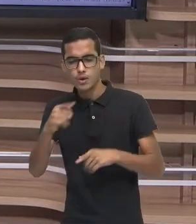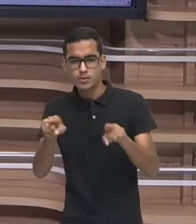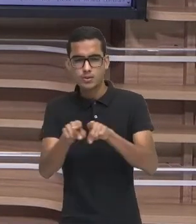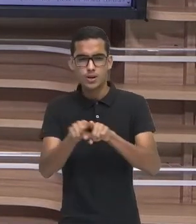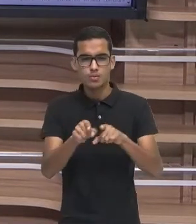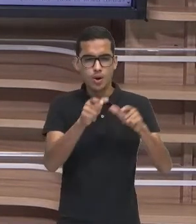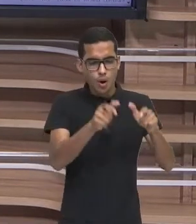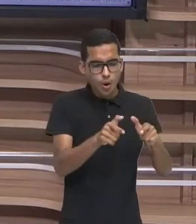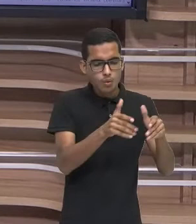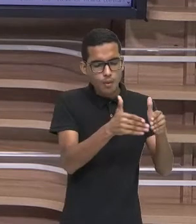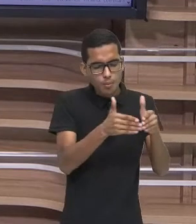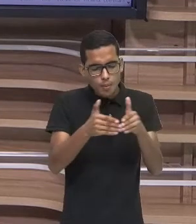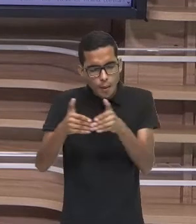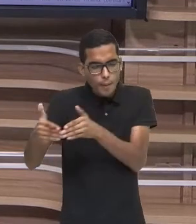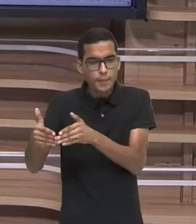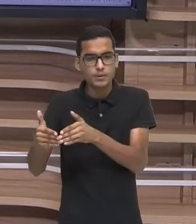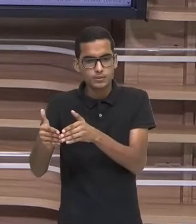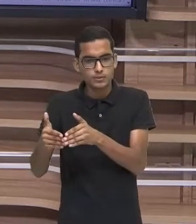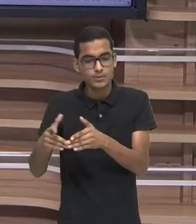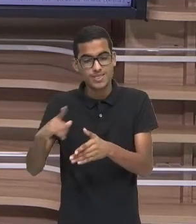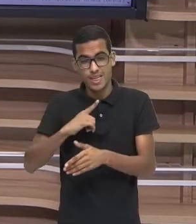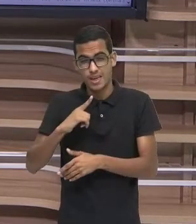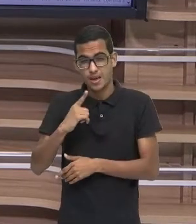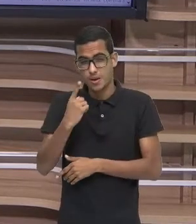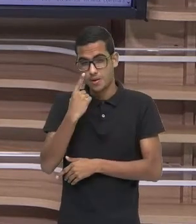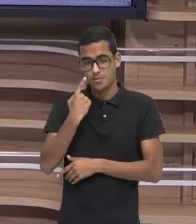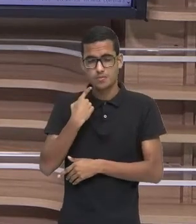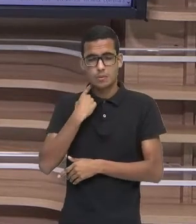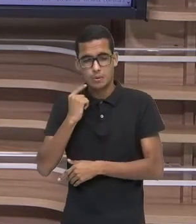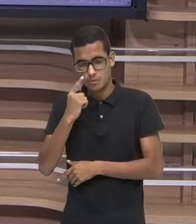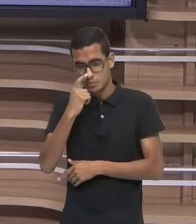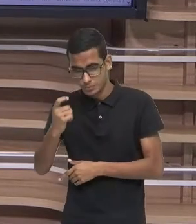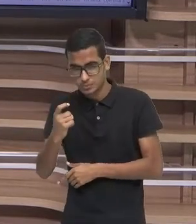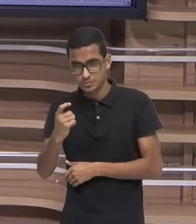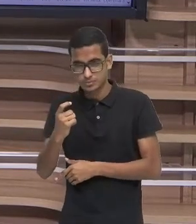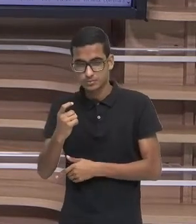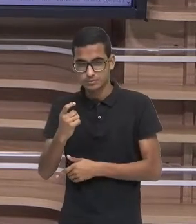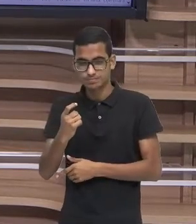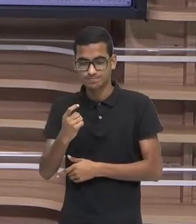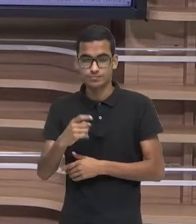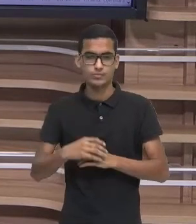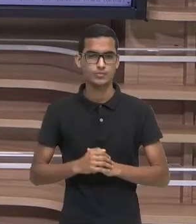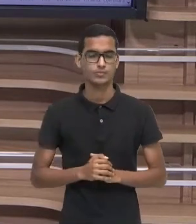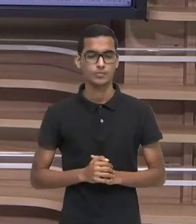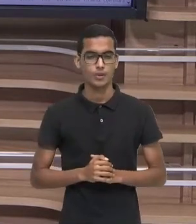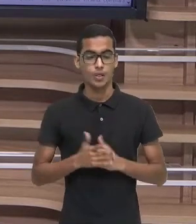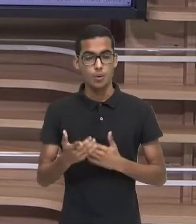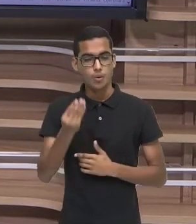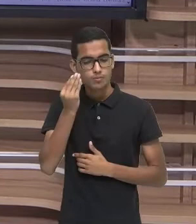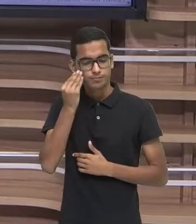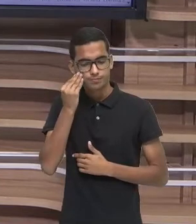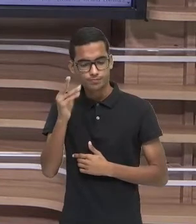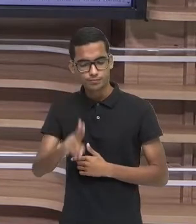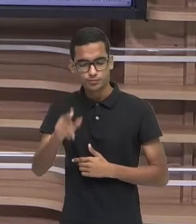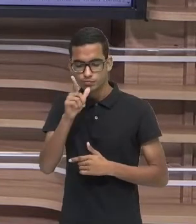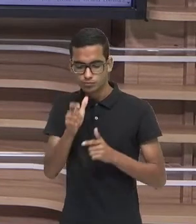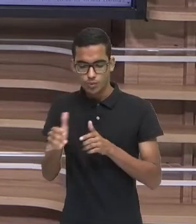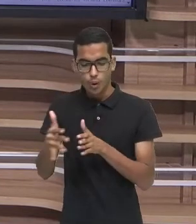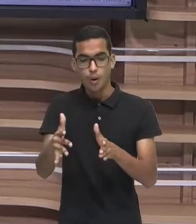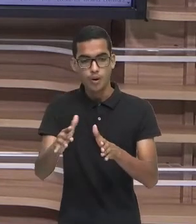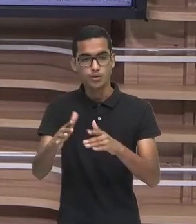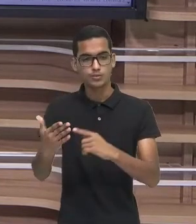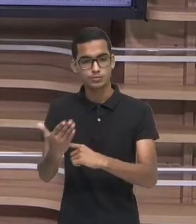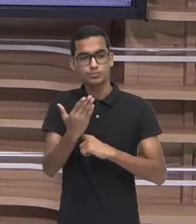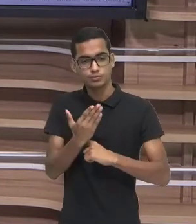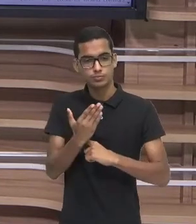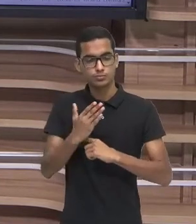que a gente observa que já tem uma certa poluição, tá certo? Então, a gente observa aí essa utilização dos rios que acaba ajudando